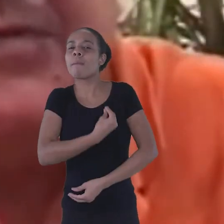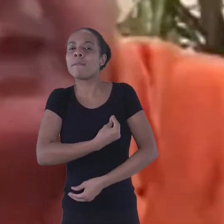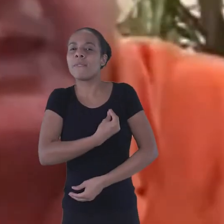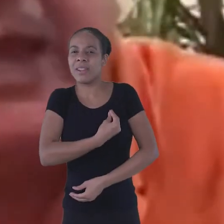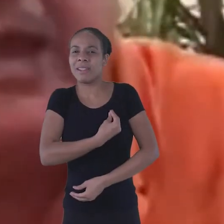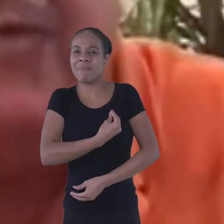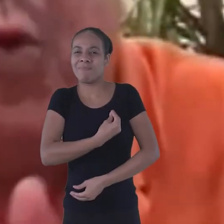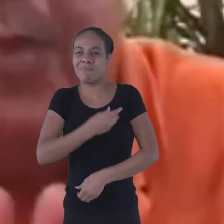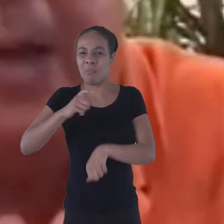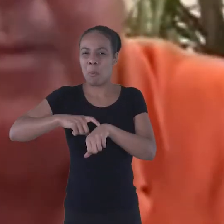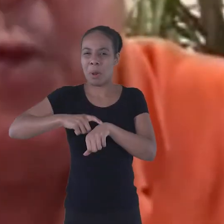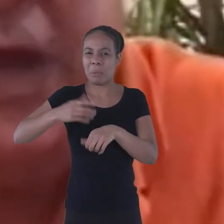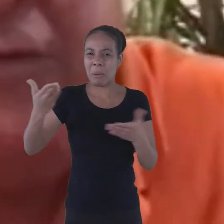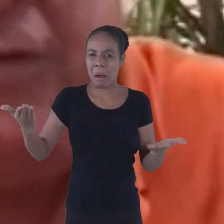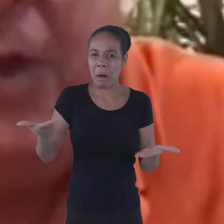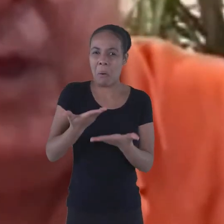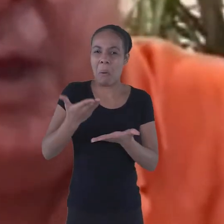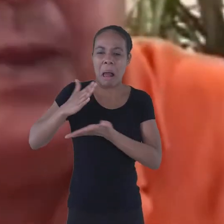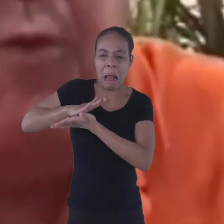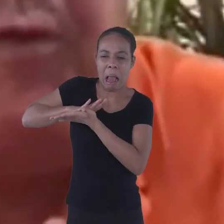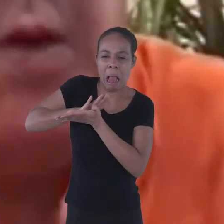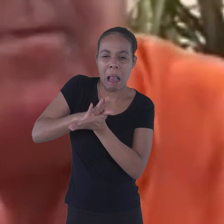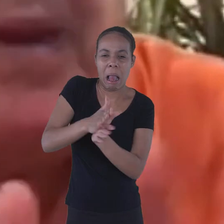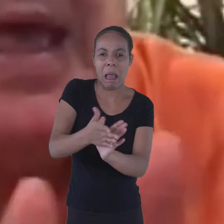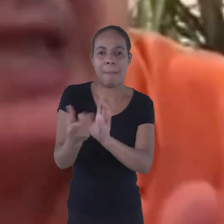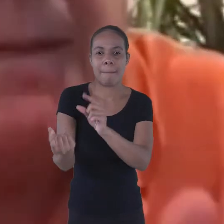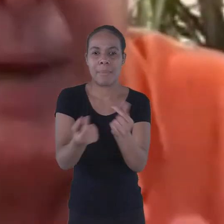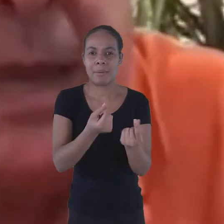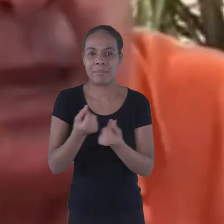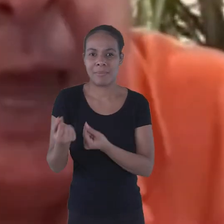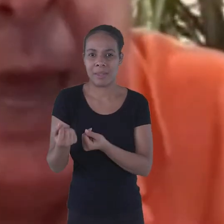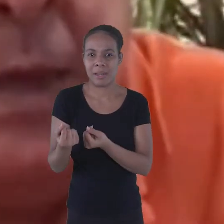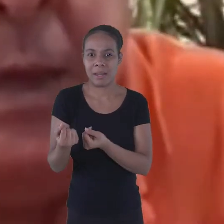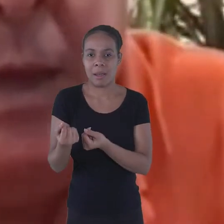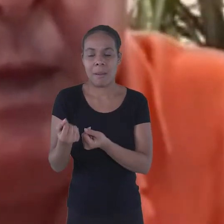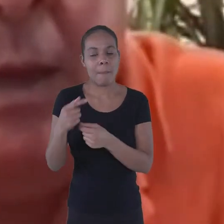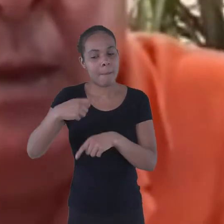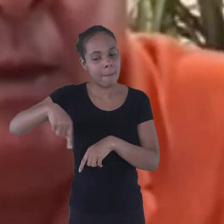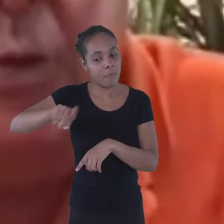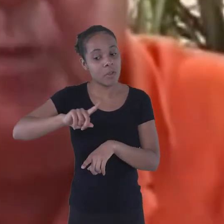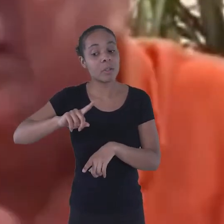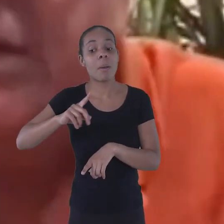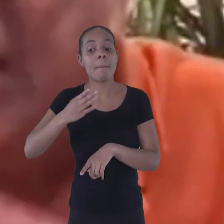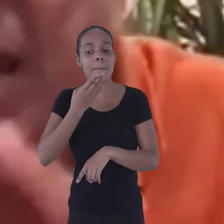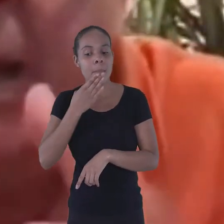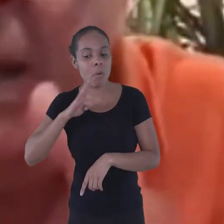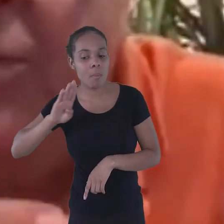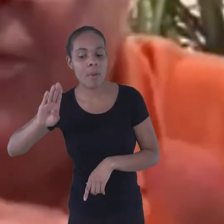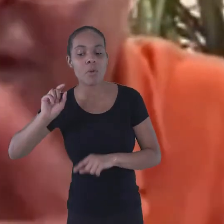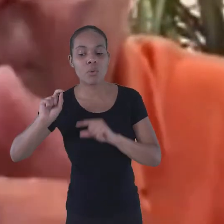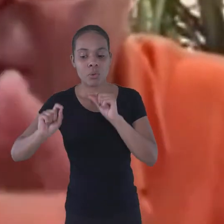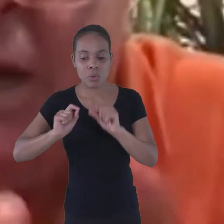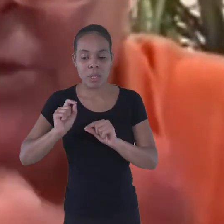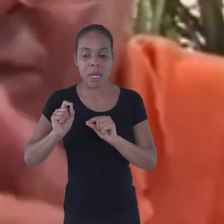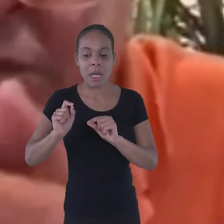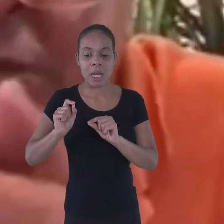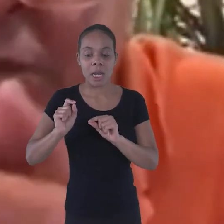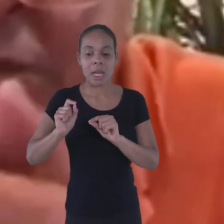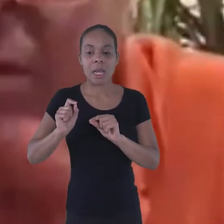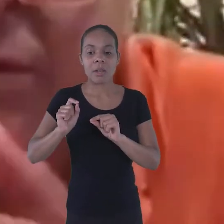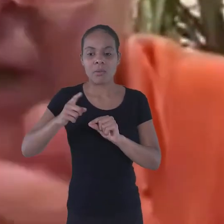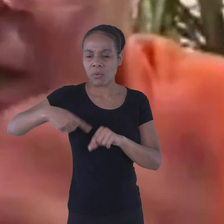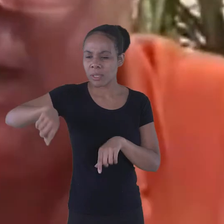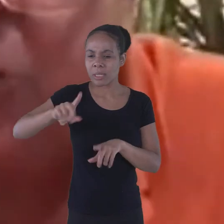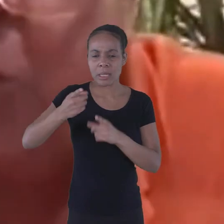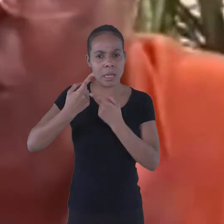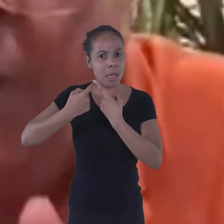vão me prometer que vão comprar meu livro, não vão emprestar para ninguém, não precisa nem ler, eu não faço a menor questão que vocês